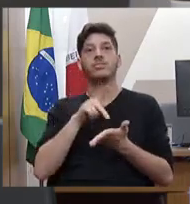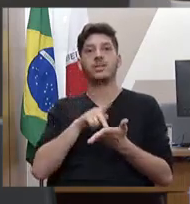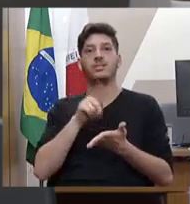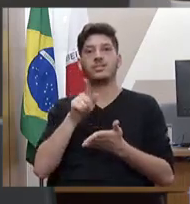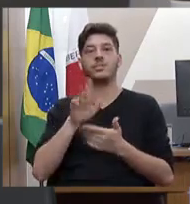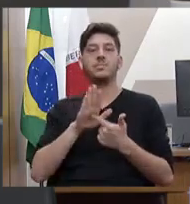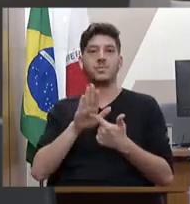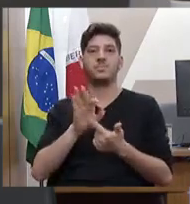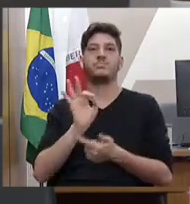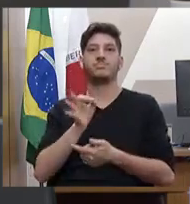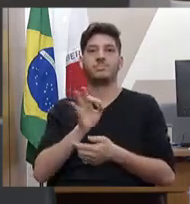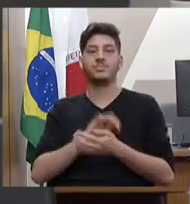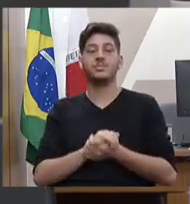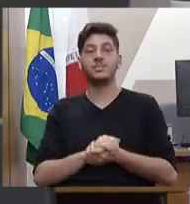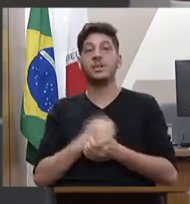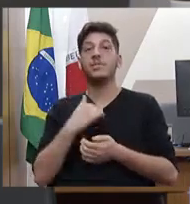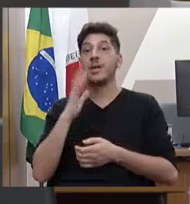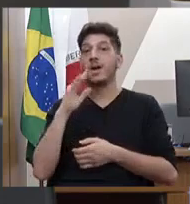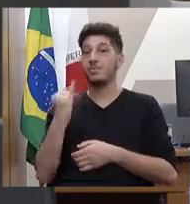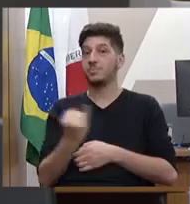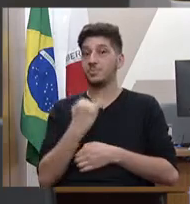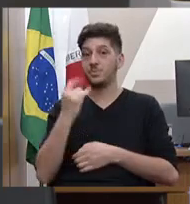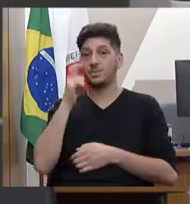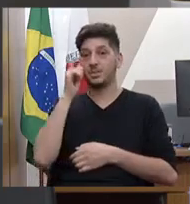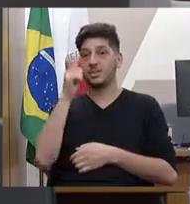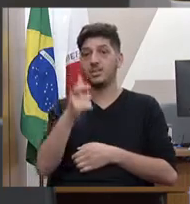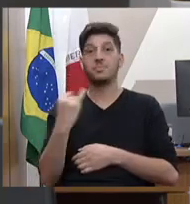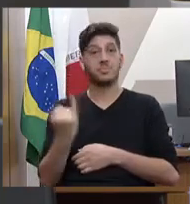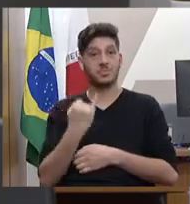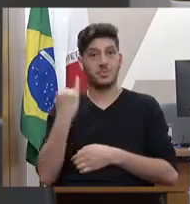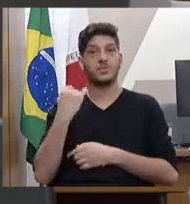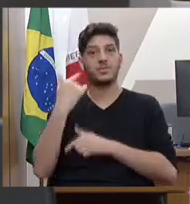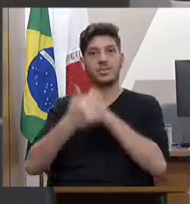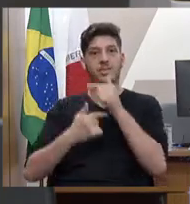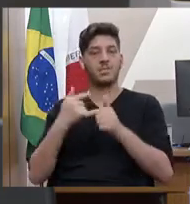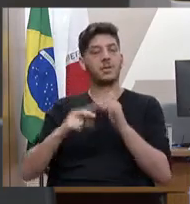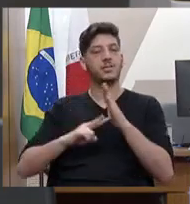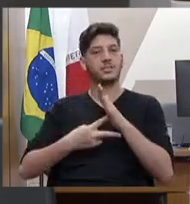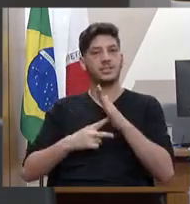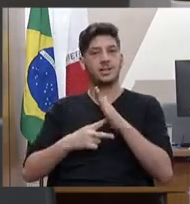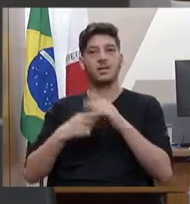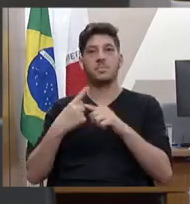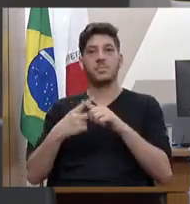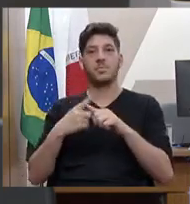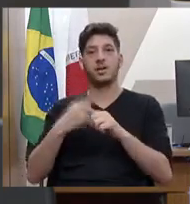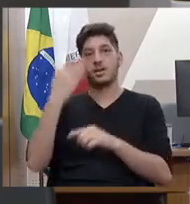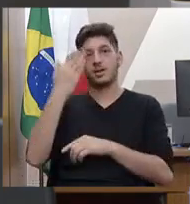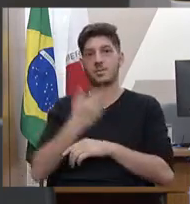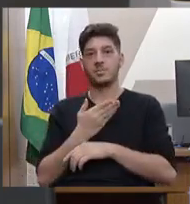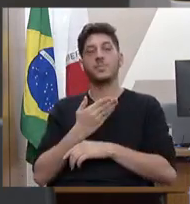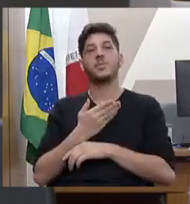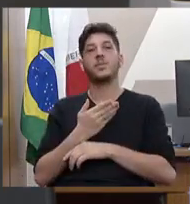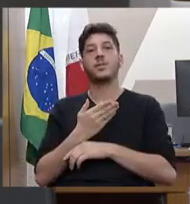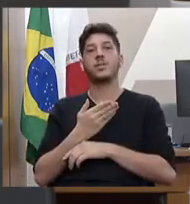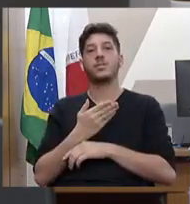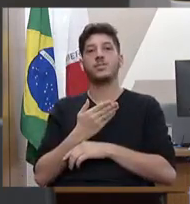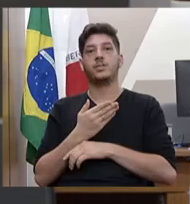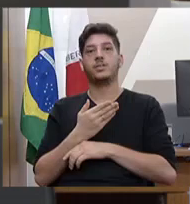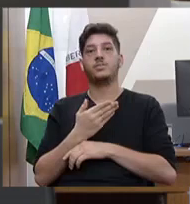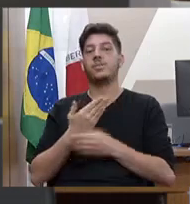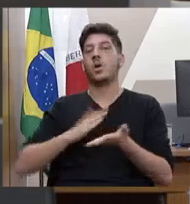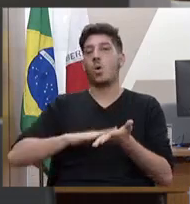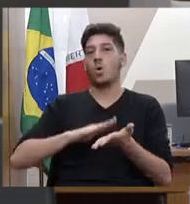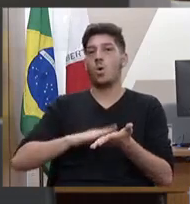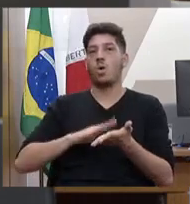e eu achei muito interessante importante a atuação do Sindicato de demonstrar que essa cobrança dessa